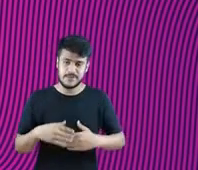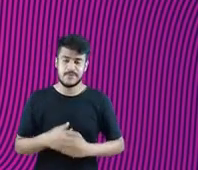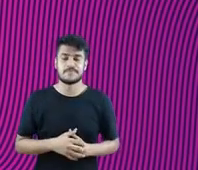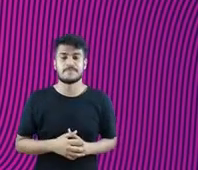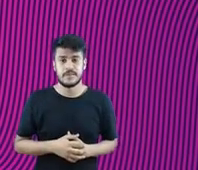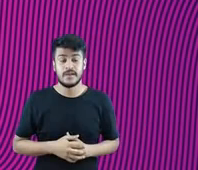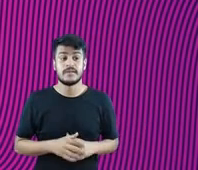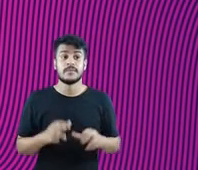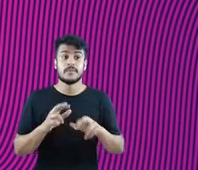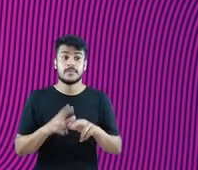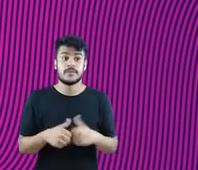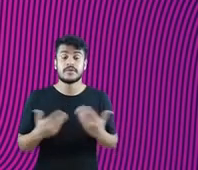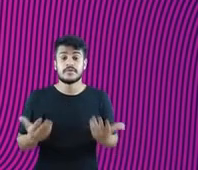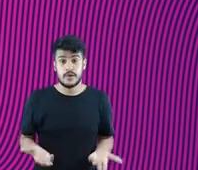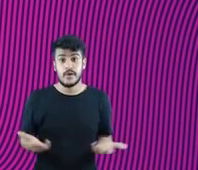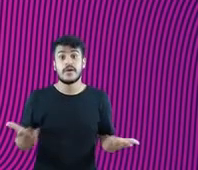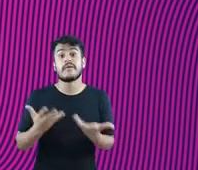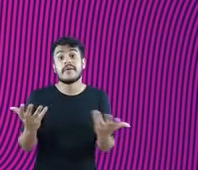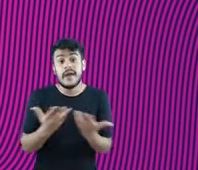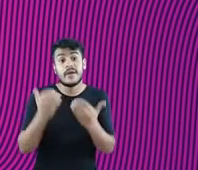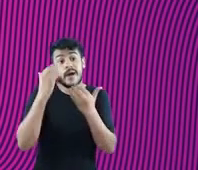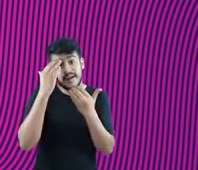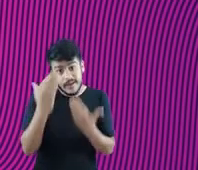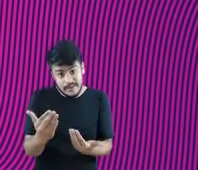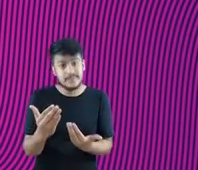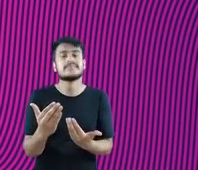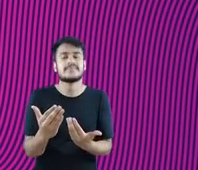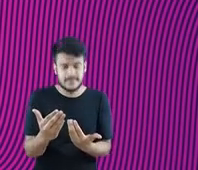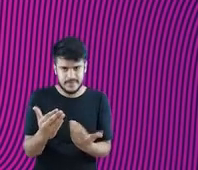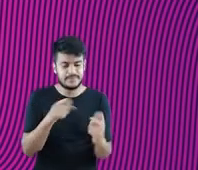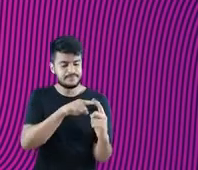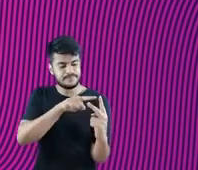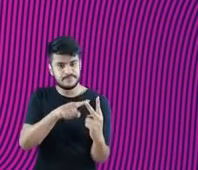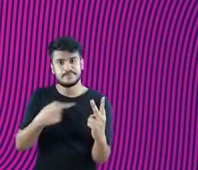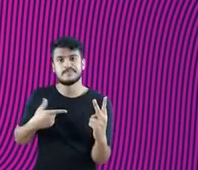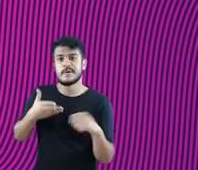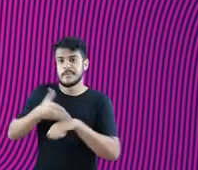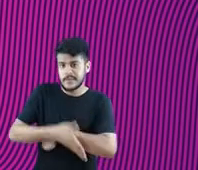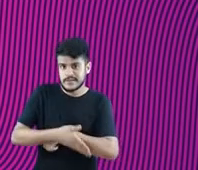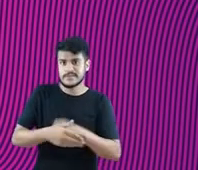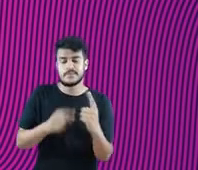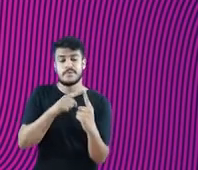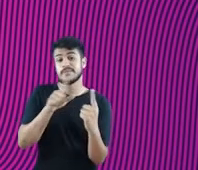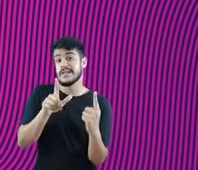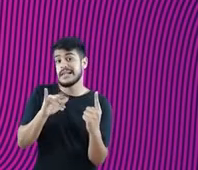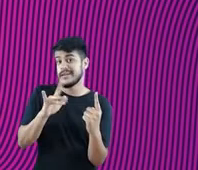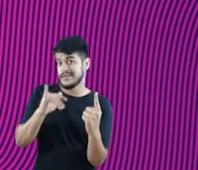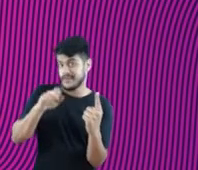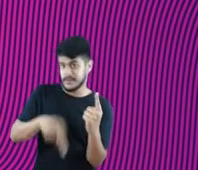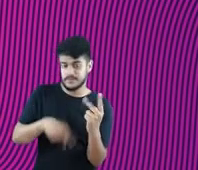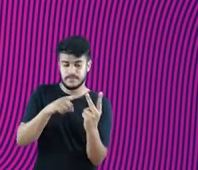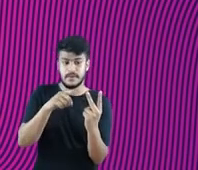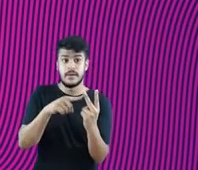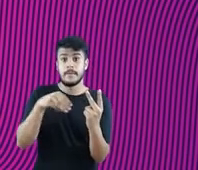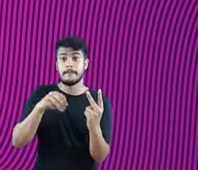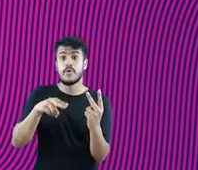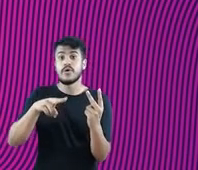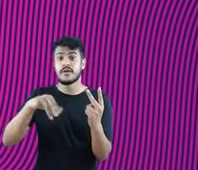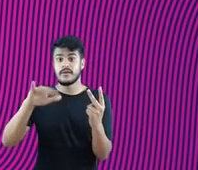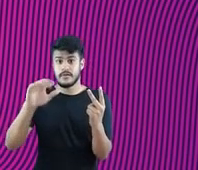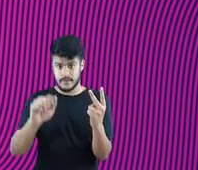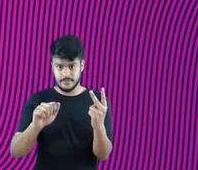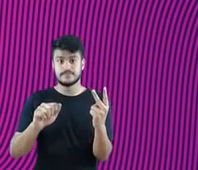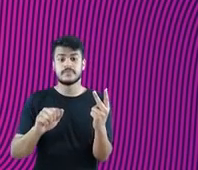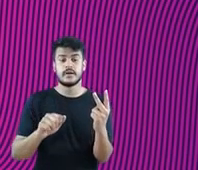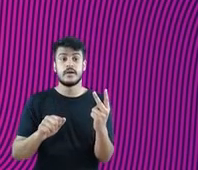Então, eu gostaria de agradecer muito a participação da Lília e Mônica. Mônica é